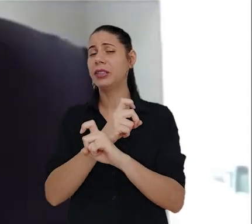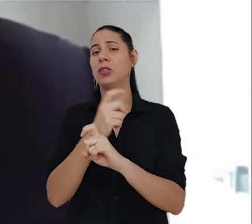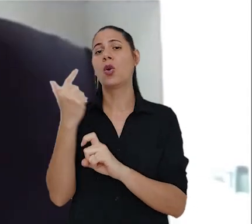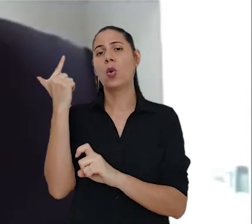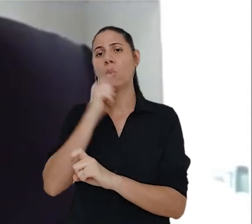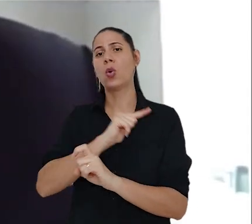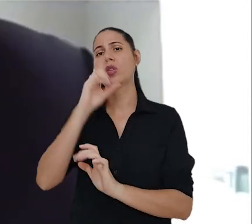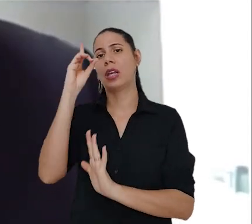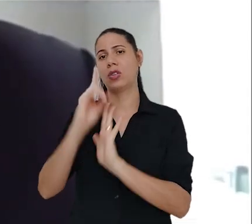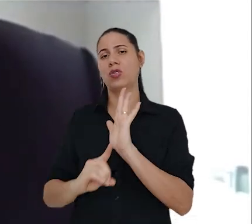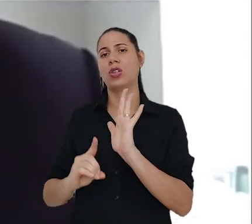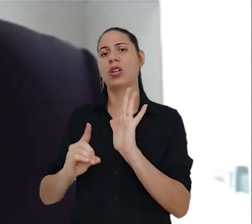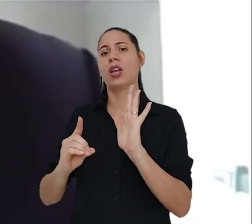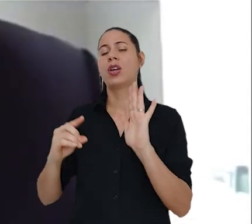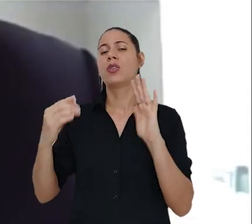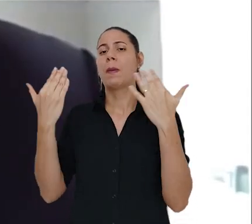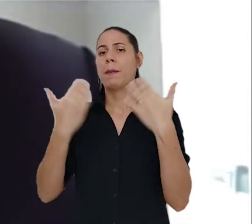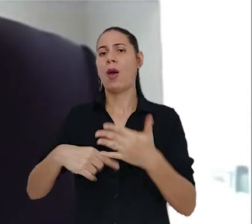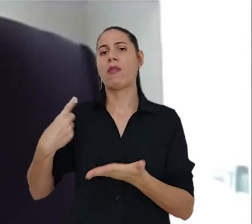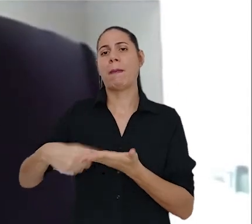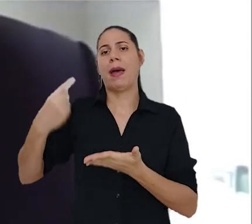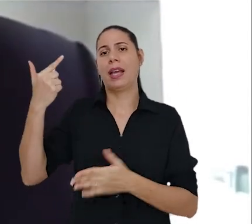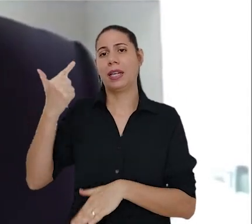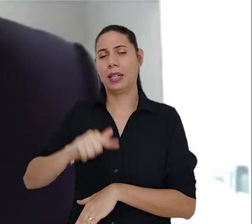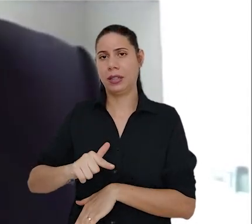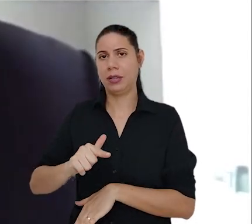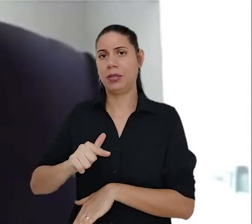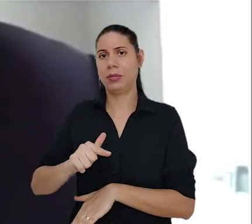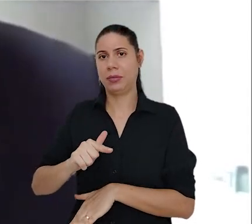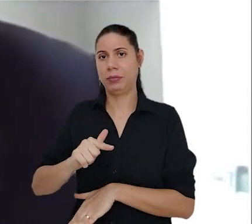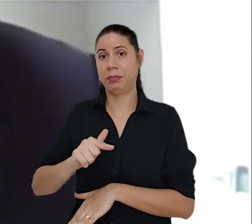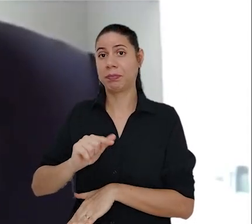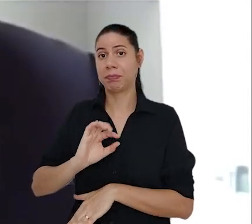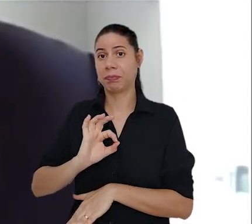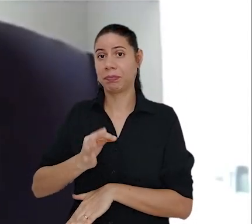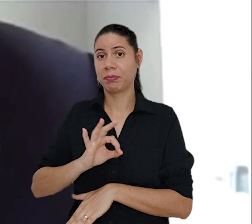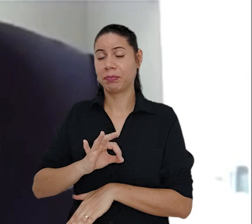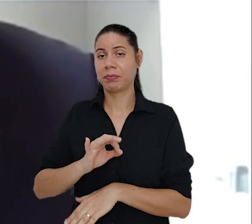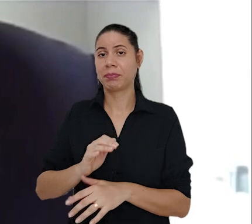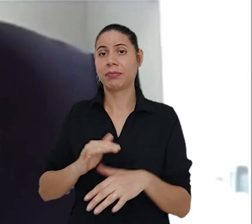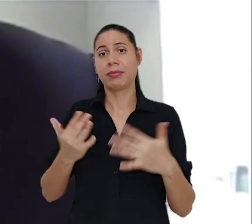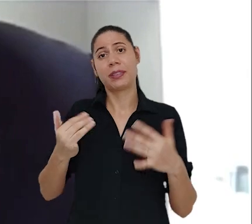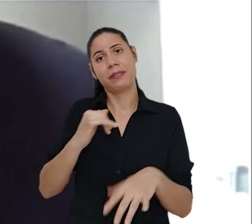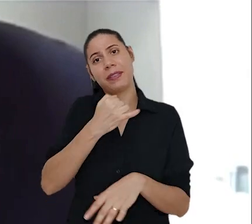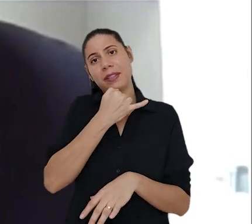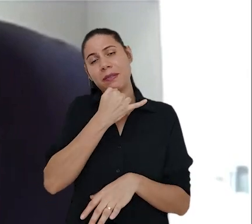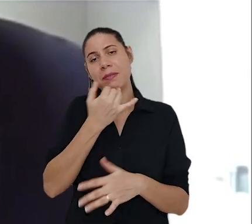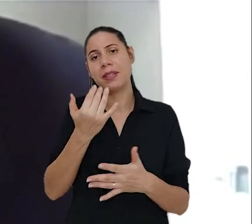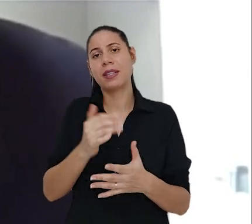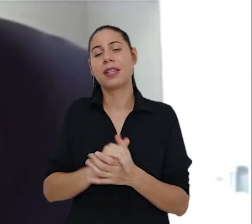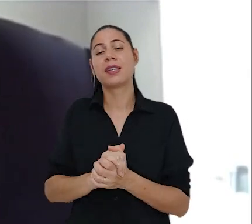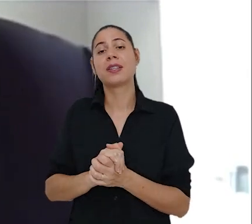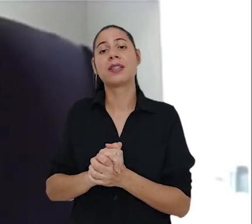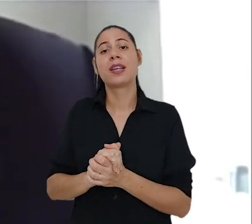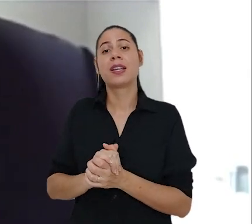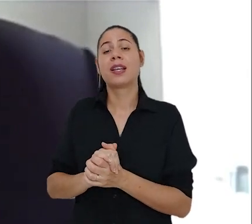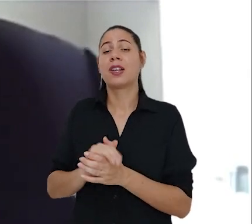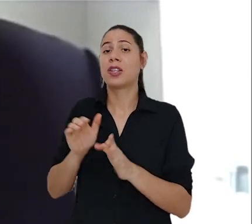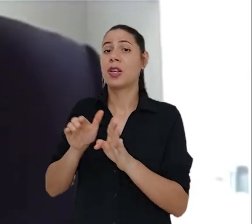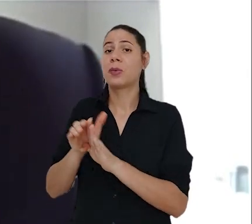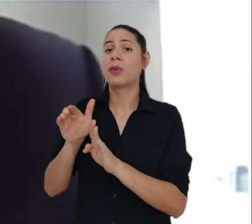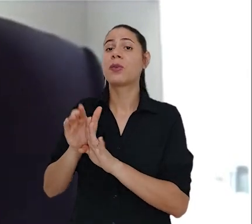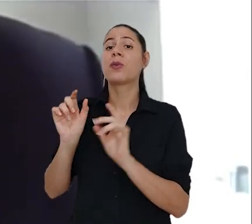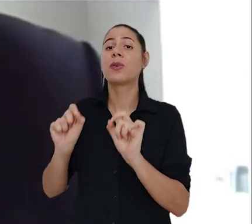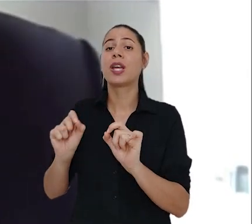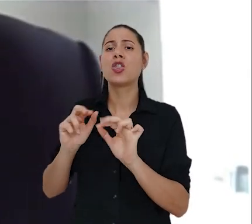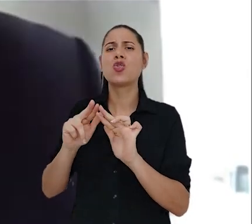dar direito à remarcação das provas. Esse é o lado negativo que leva a recomendar,